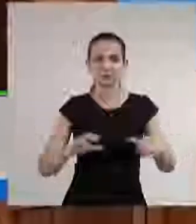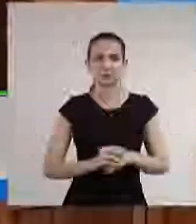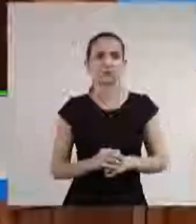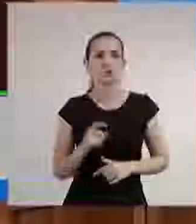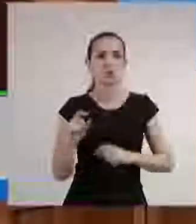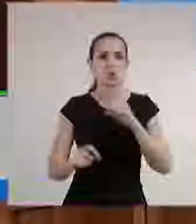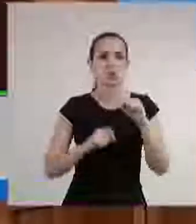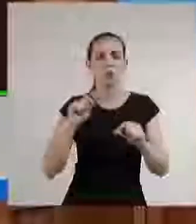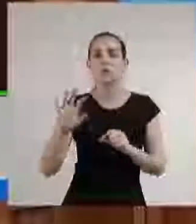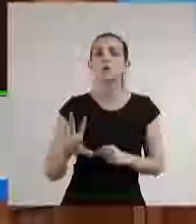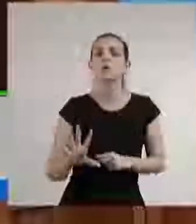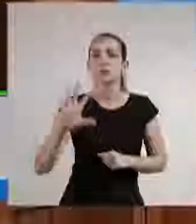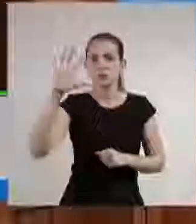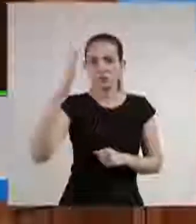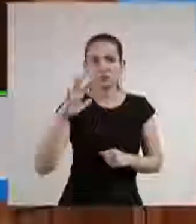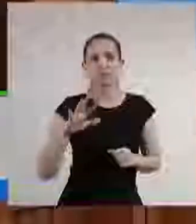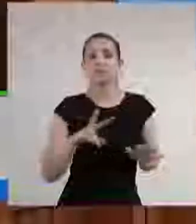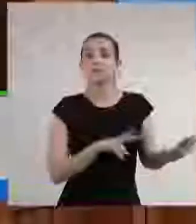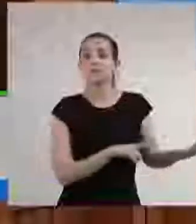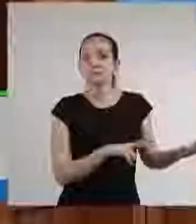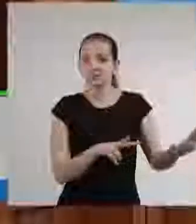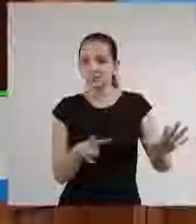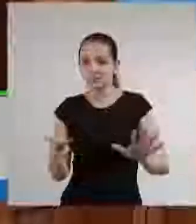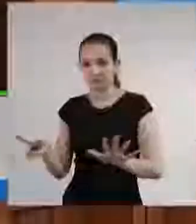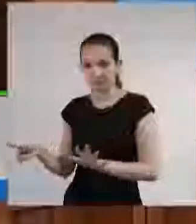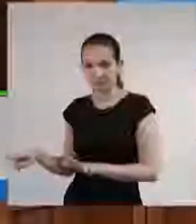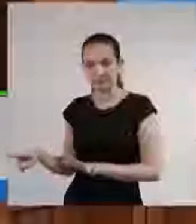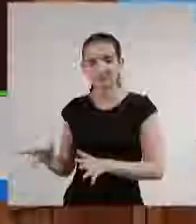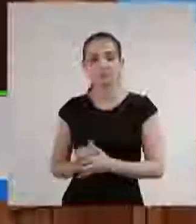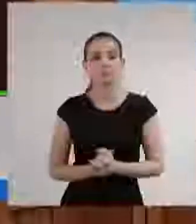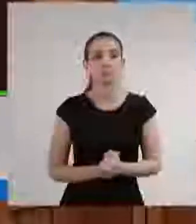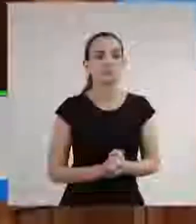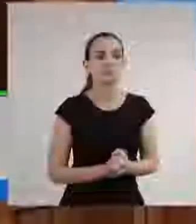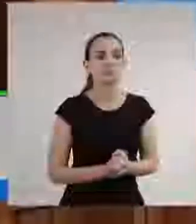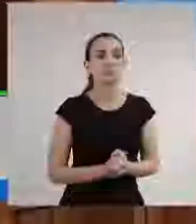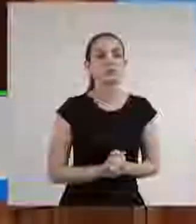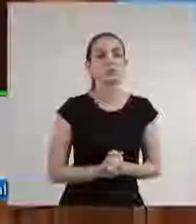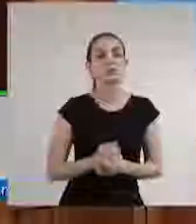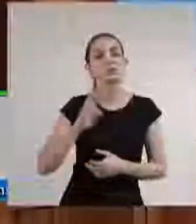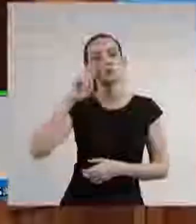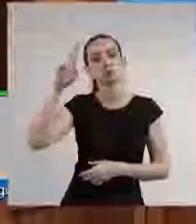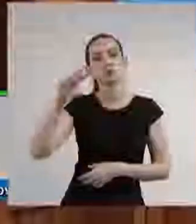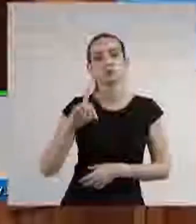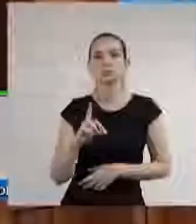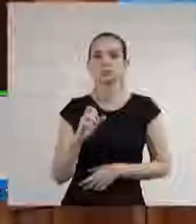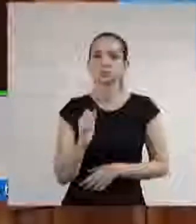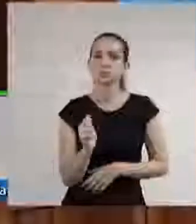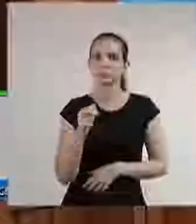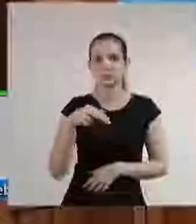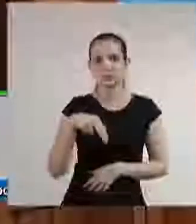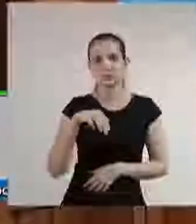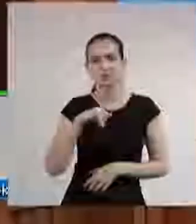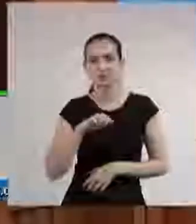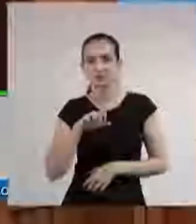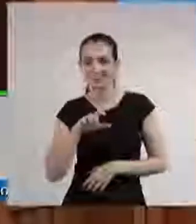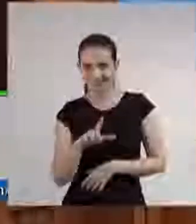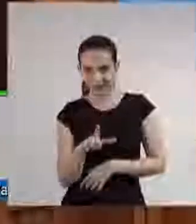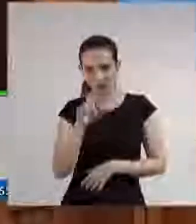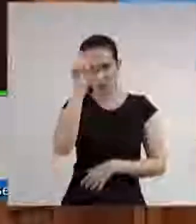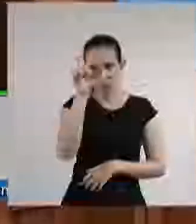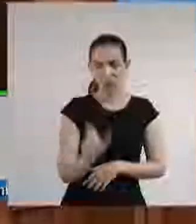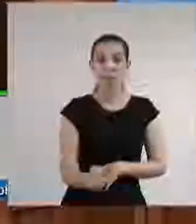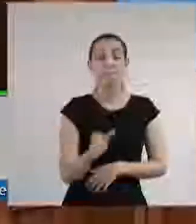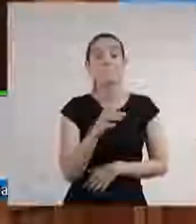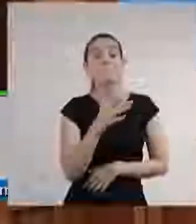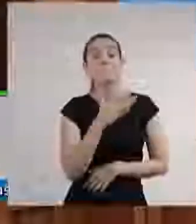do que ocorreu esta semana com o senhor Daniel Buchaim, que fora assassinado